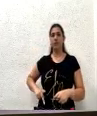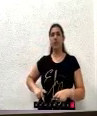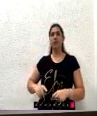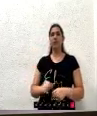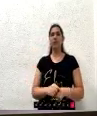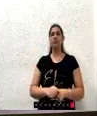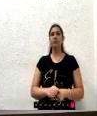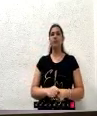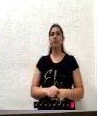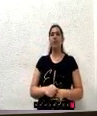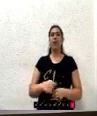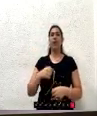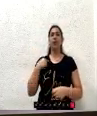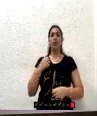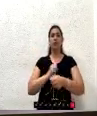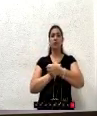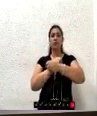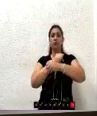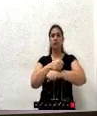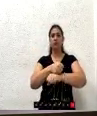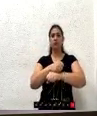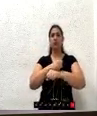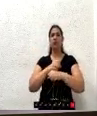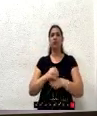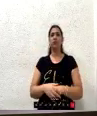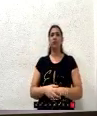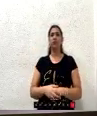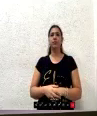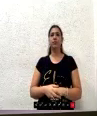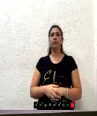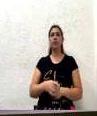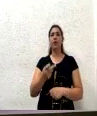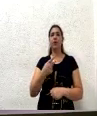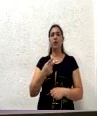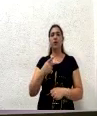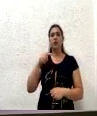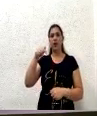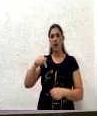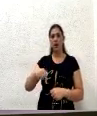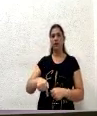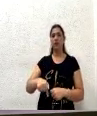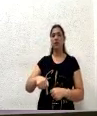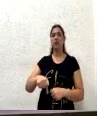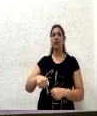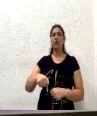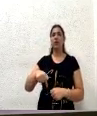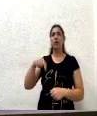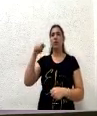tentando, lutando com nossas forças contra esse câncer do nosso país, que é as drogas.